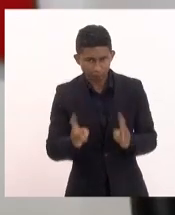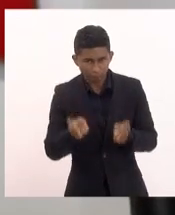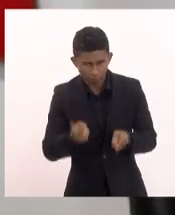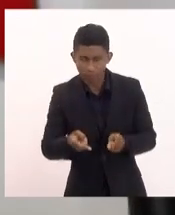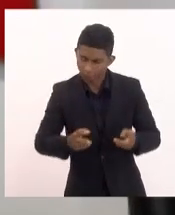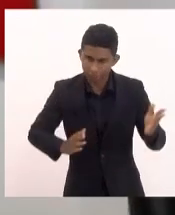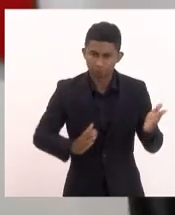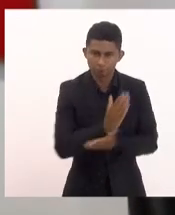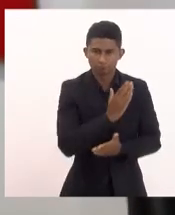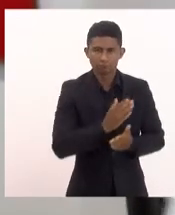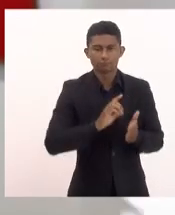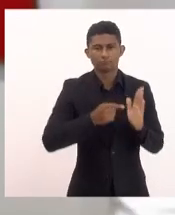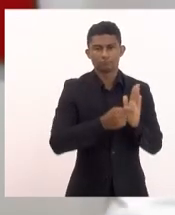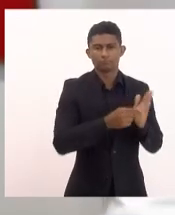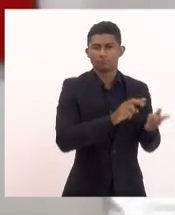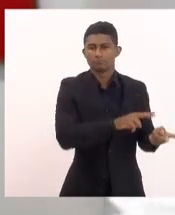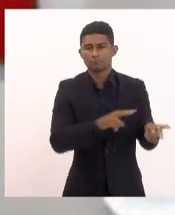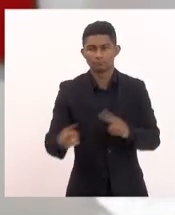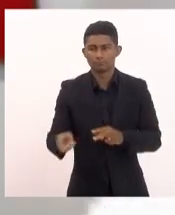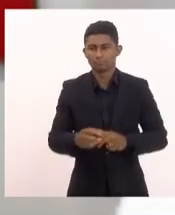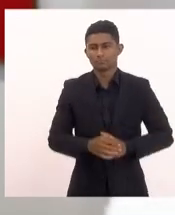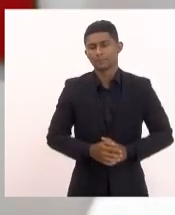aprovado, vai autógrafo.